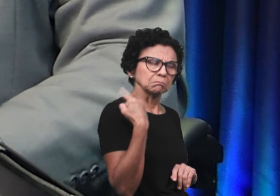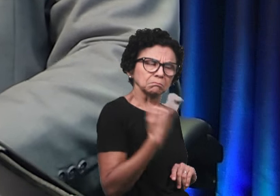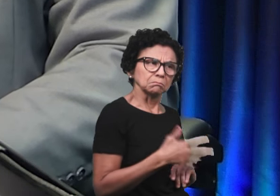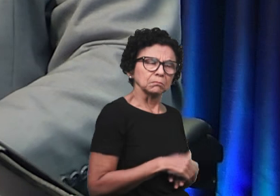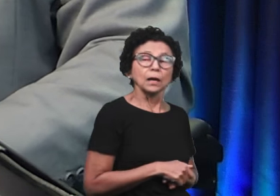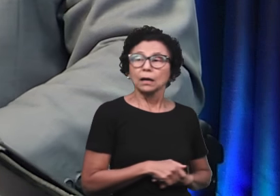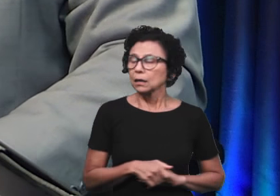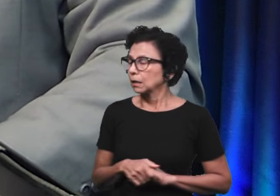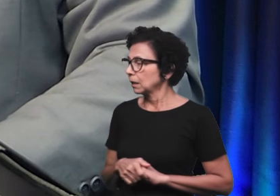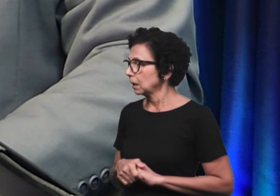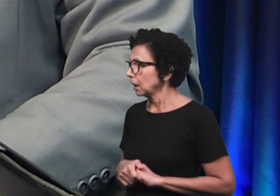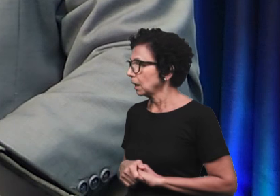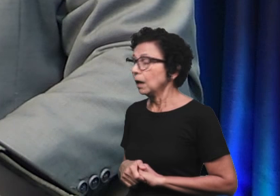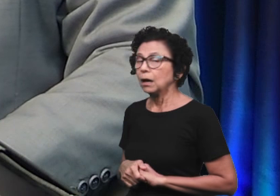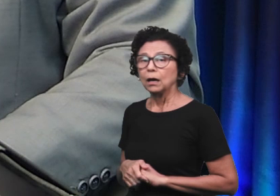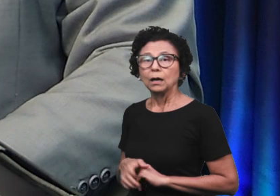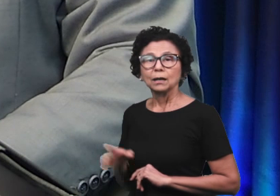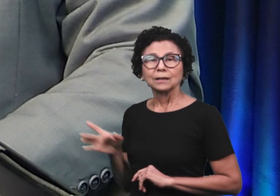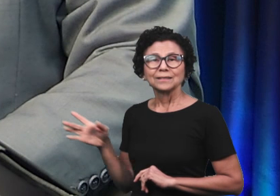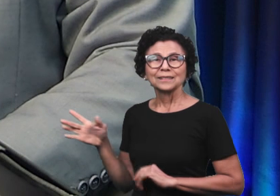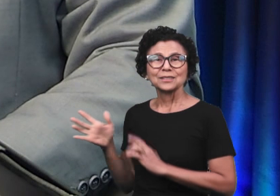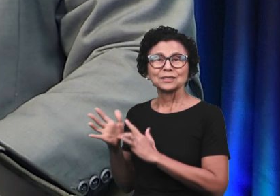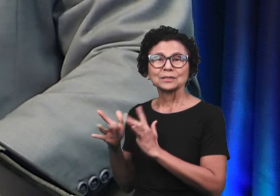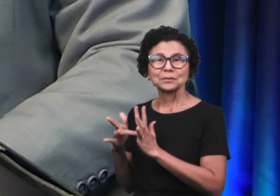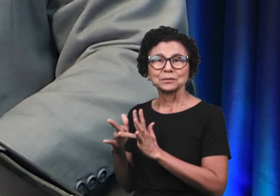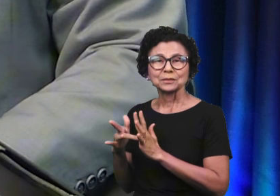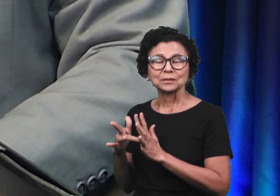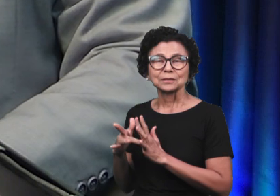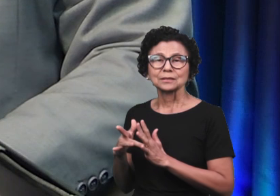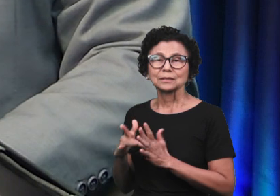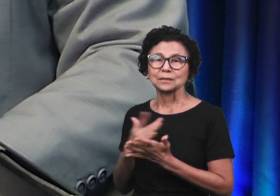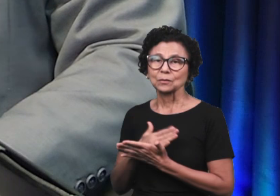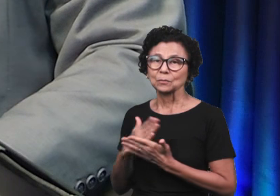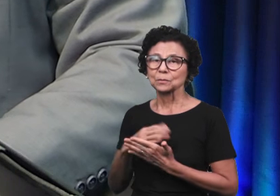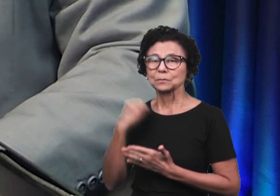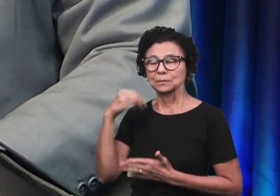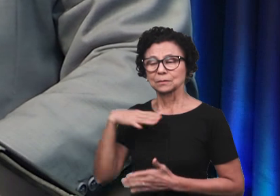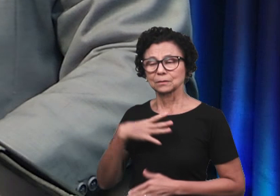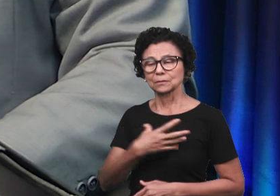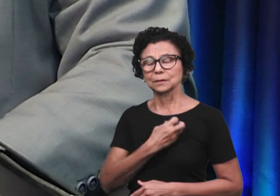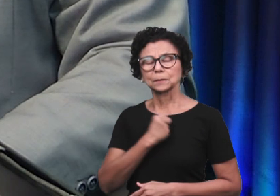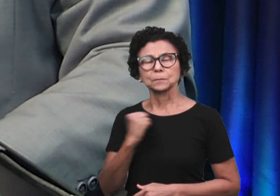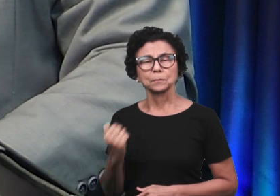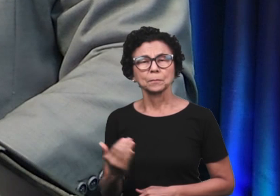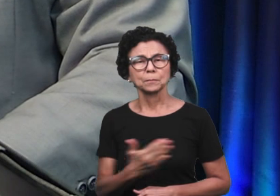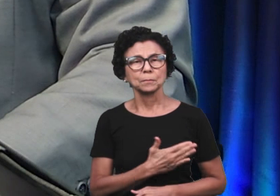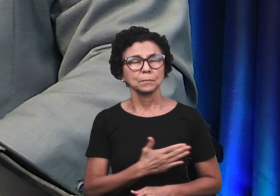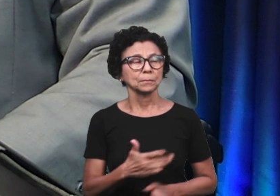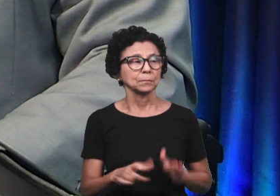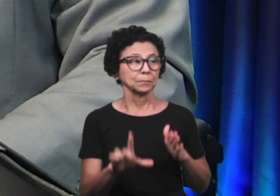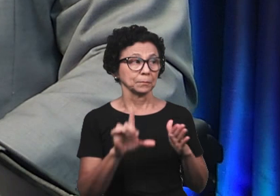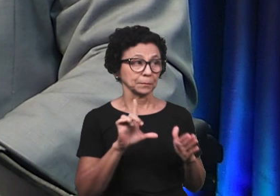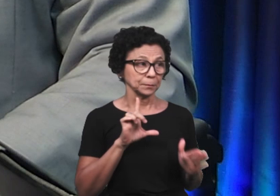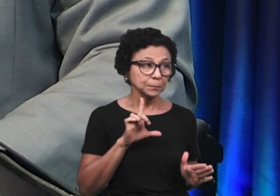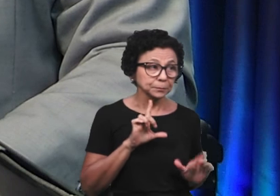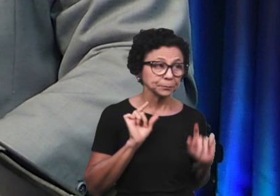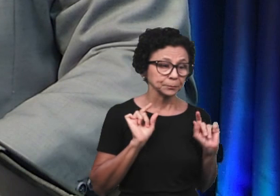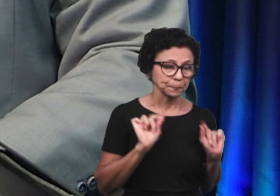ressurreto. Ali ela teve a experiência da salvação. Mas é interessante que antes disso, pastor Kleber,